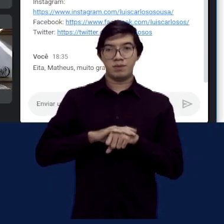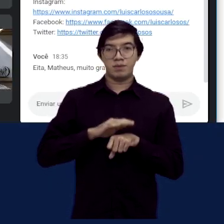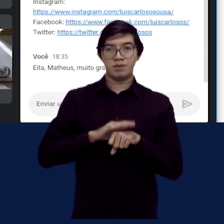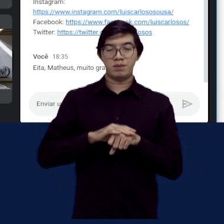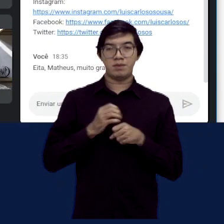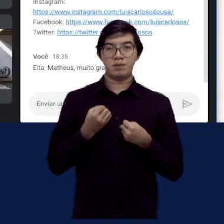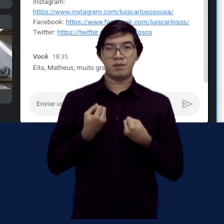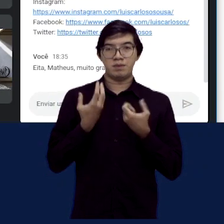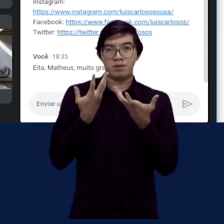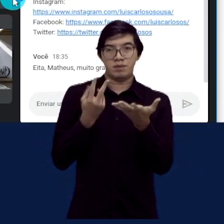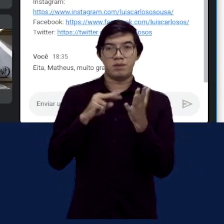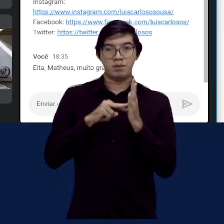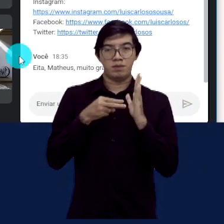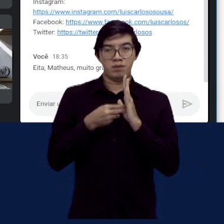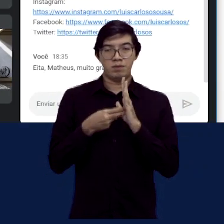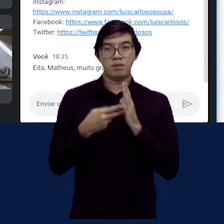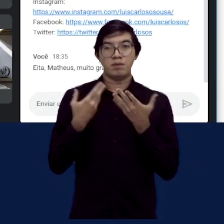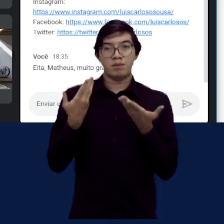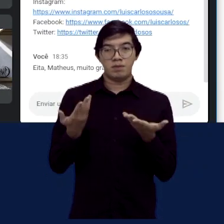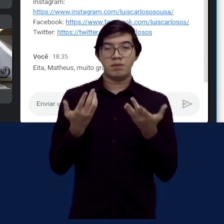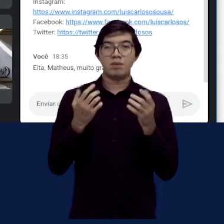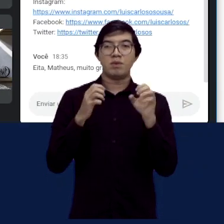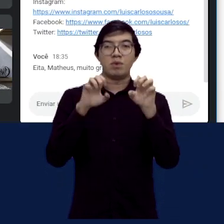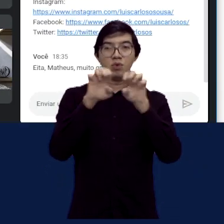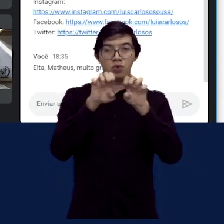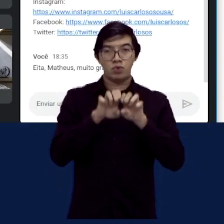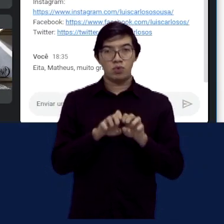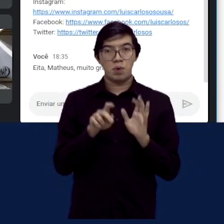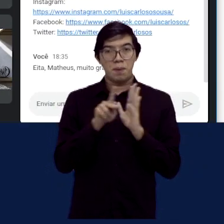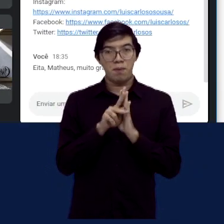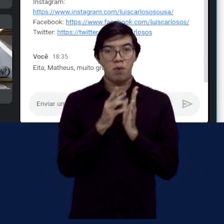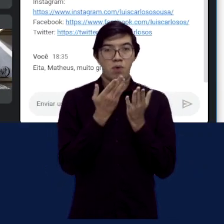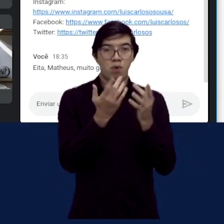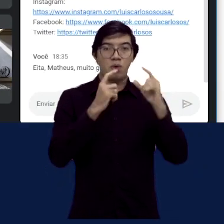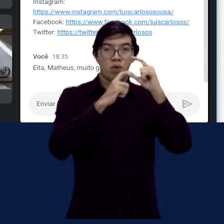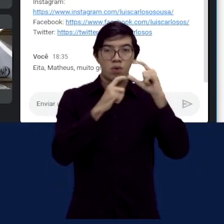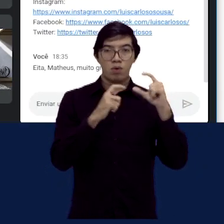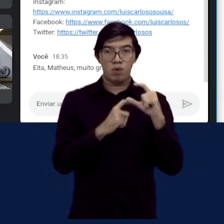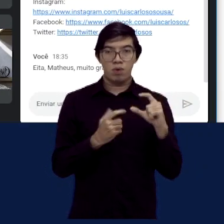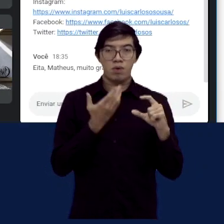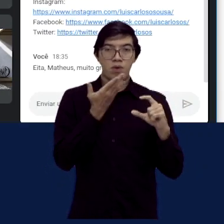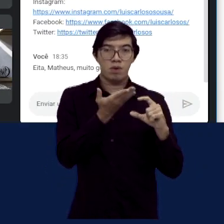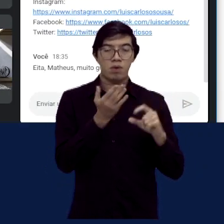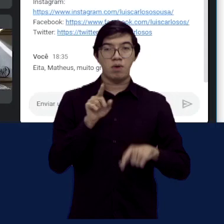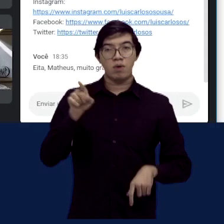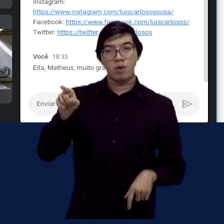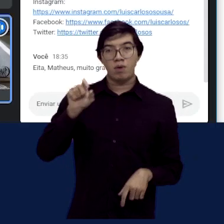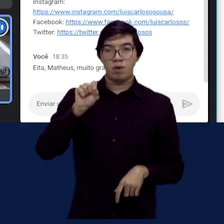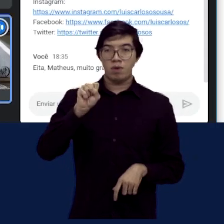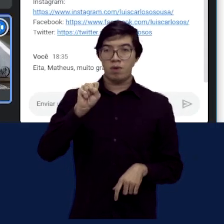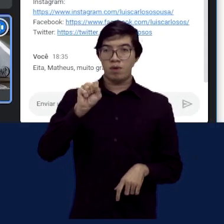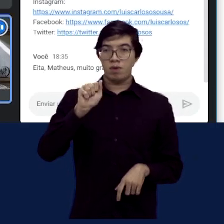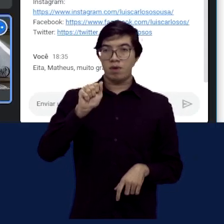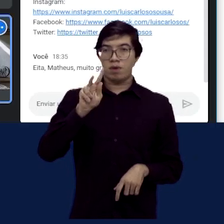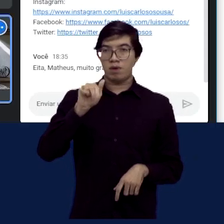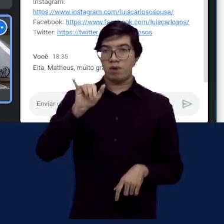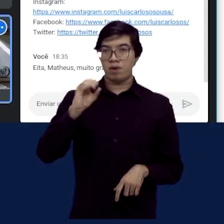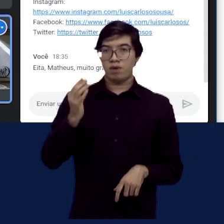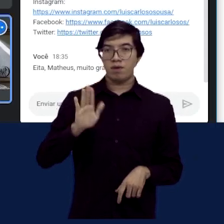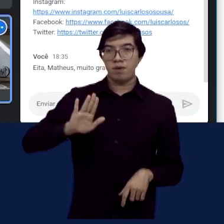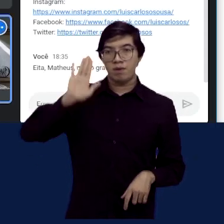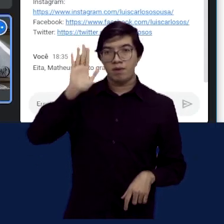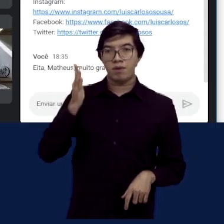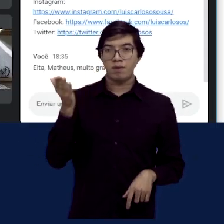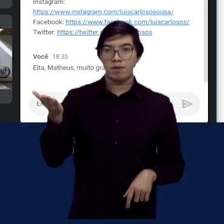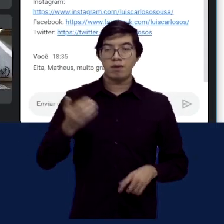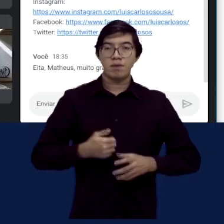forçar isso, porque, enfim, a escultura é a peça por si só, né? O Sávio levantou a mão. Fala, Sávio. Camille Claudel.